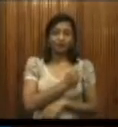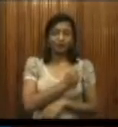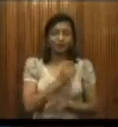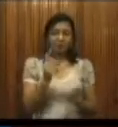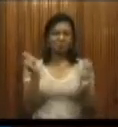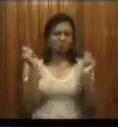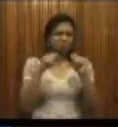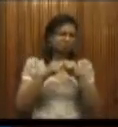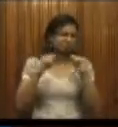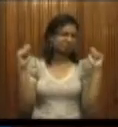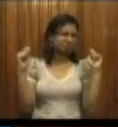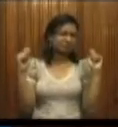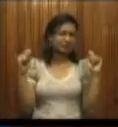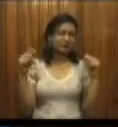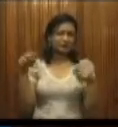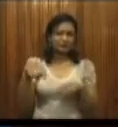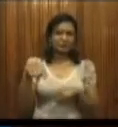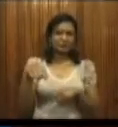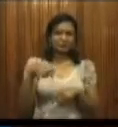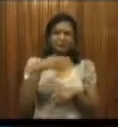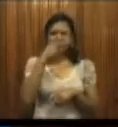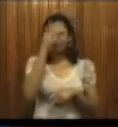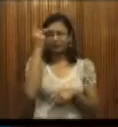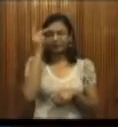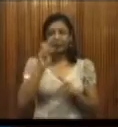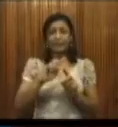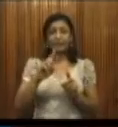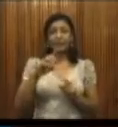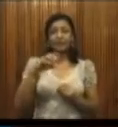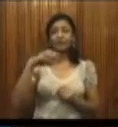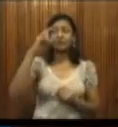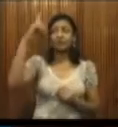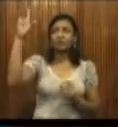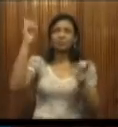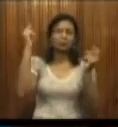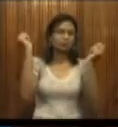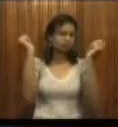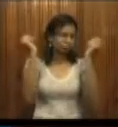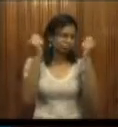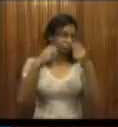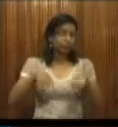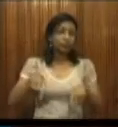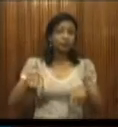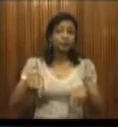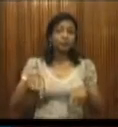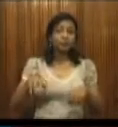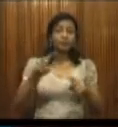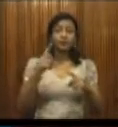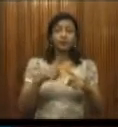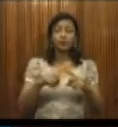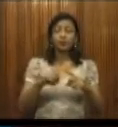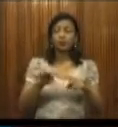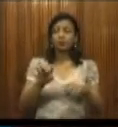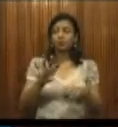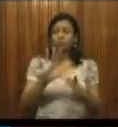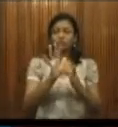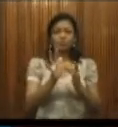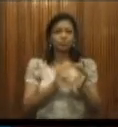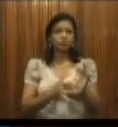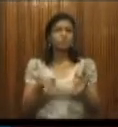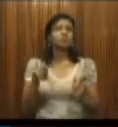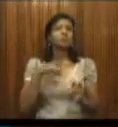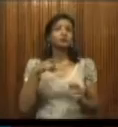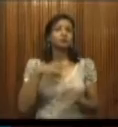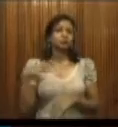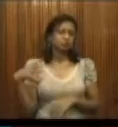é possível a Deus. É por isso que você precisa seguir a Jesus Cristo. Porque é só através de Cristo que a salvação da sua